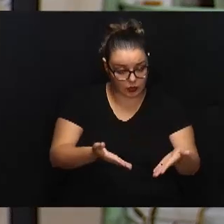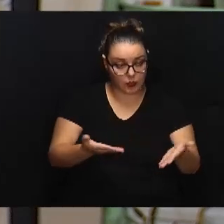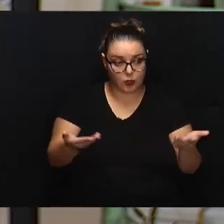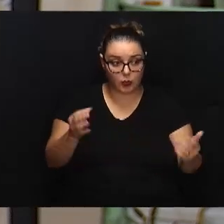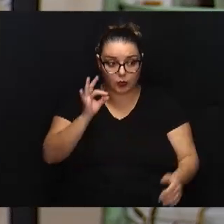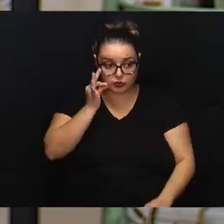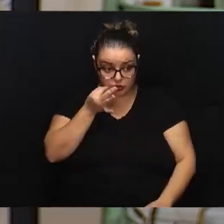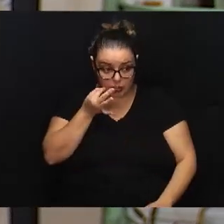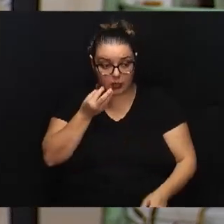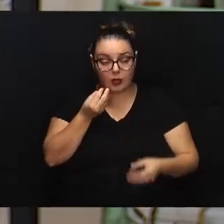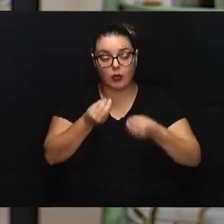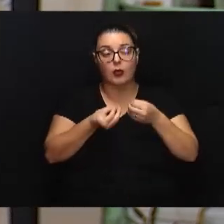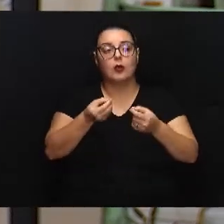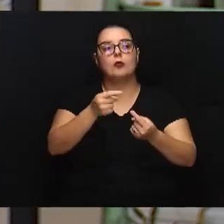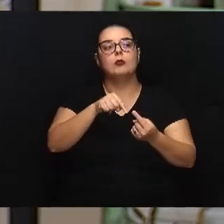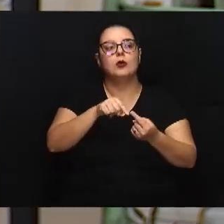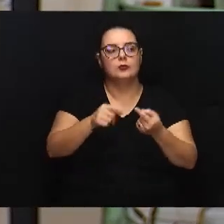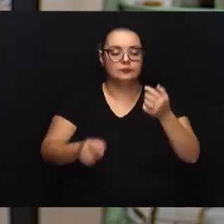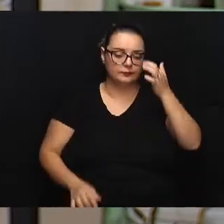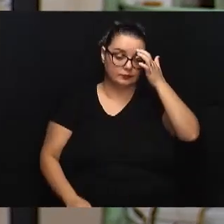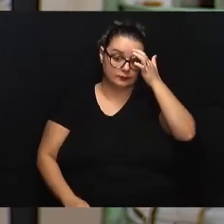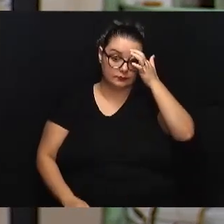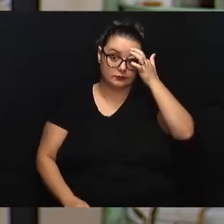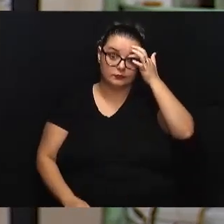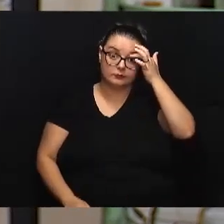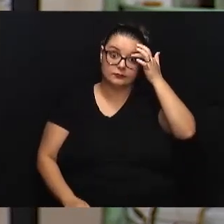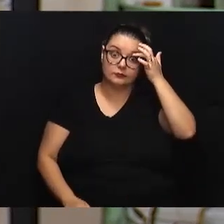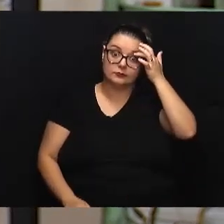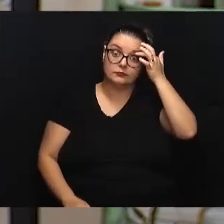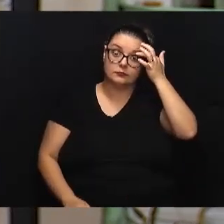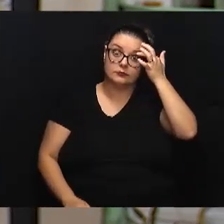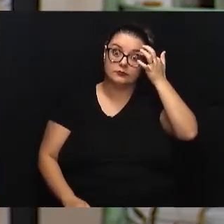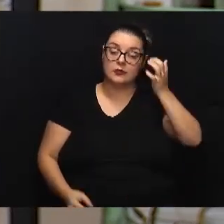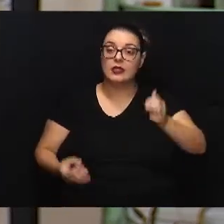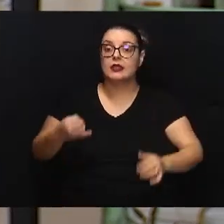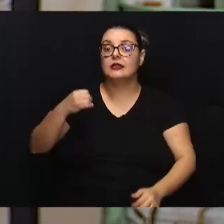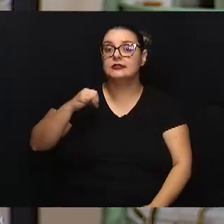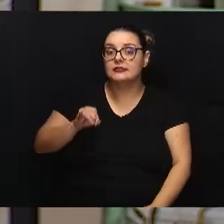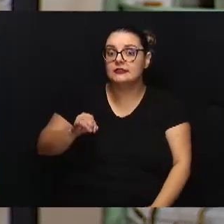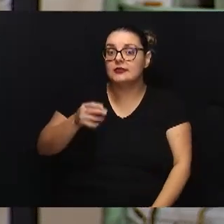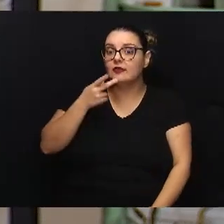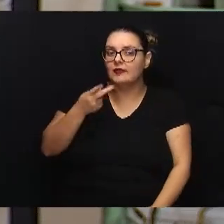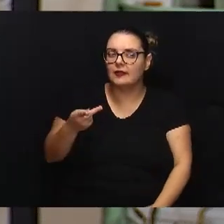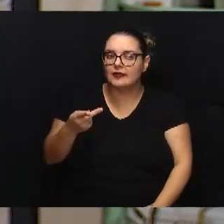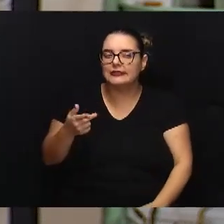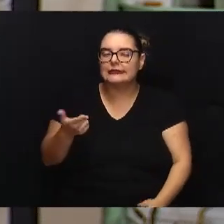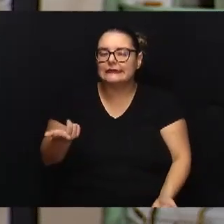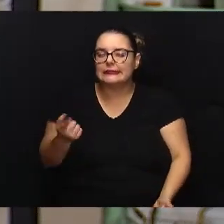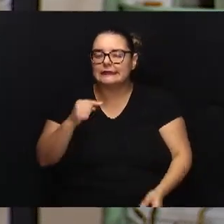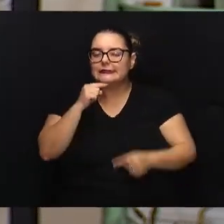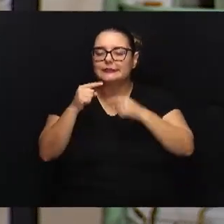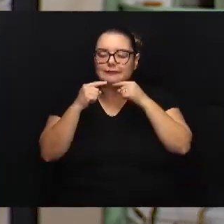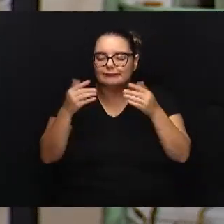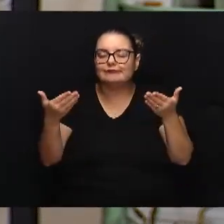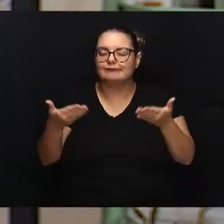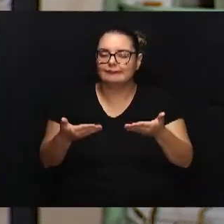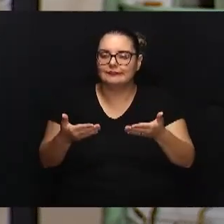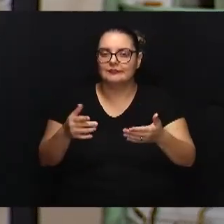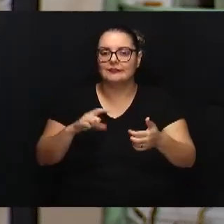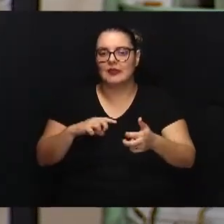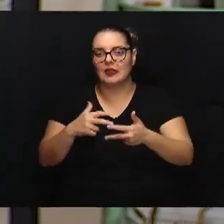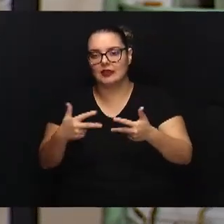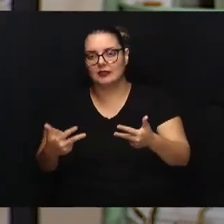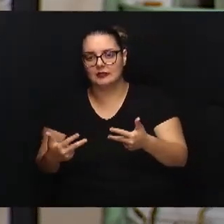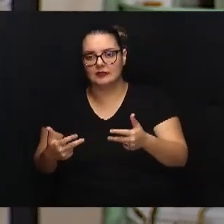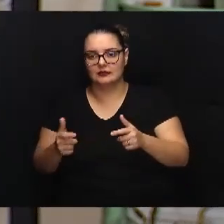chegar? Se eu te disser que esse é o meu dilema atual, existe uma coisa da gente tá